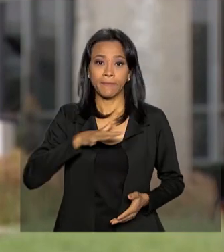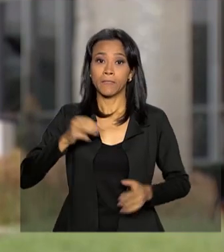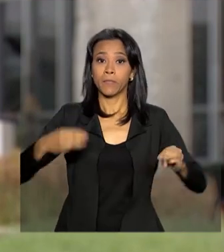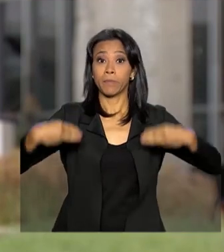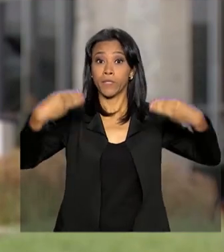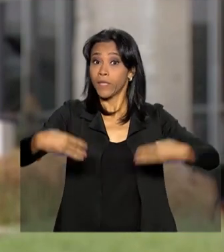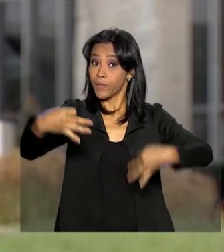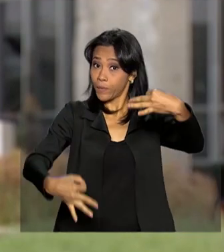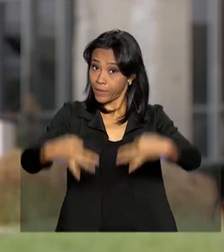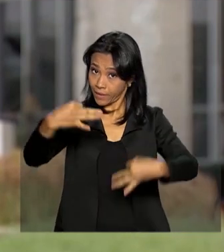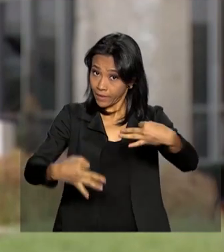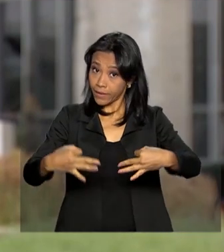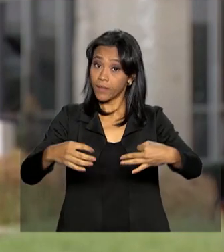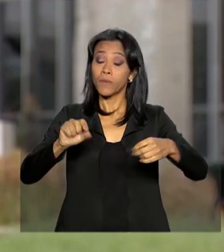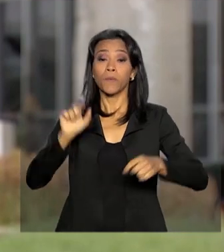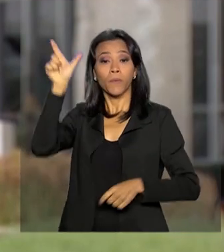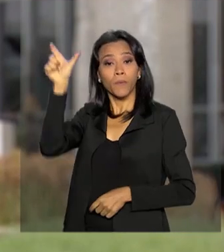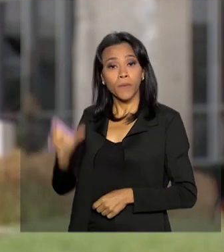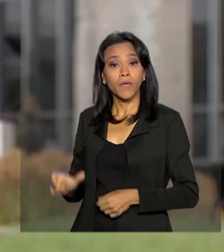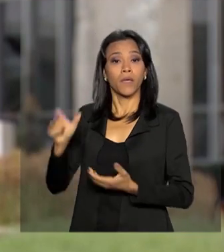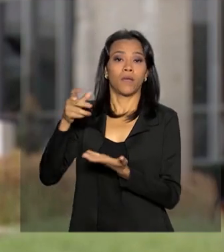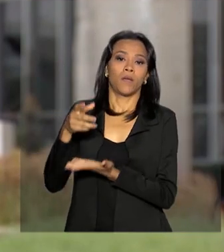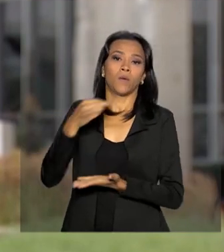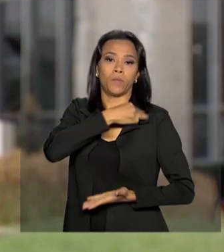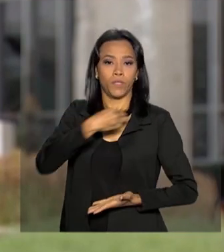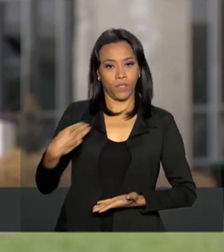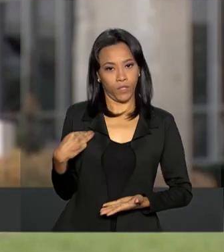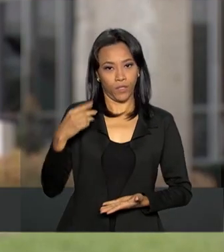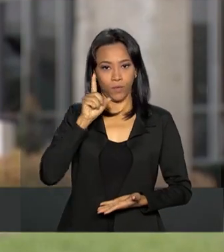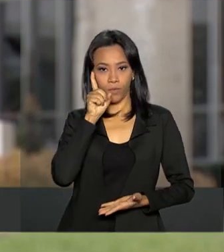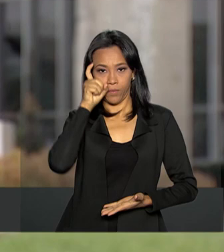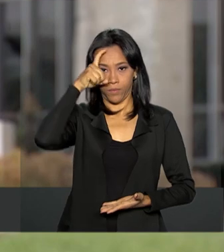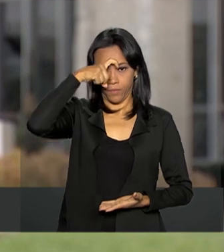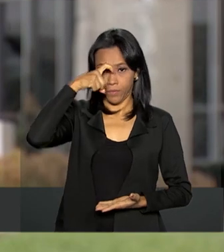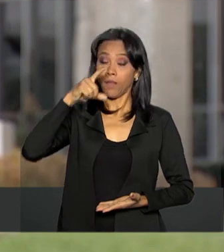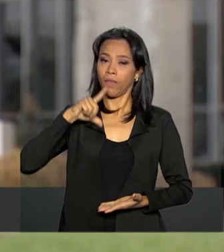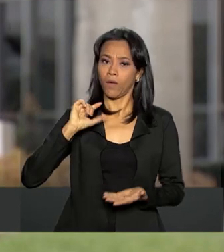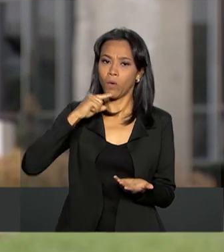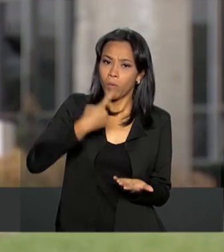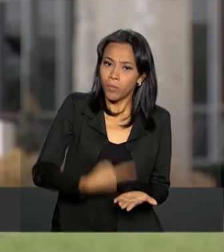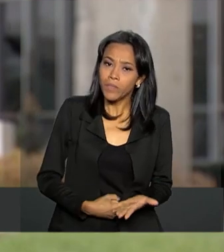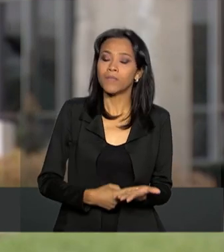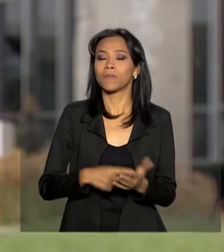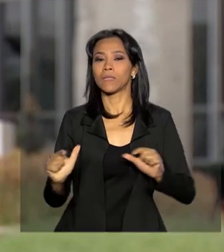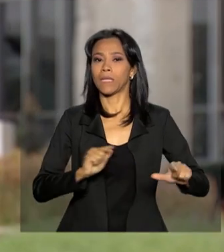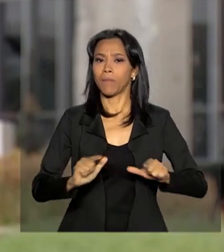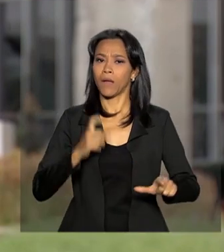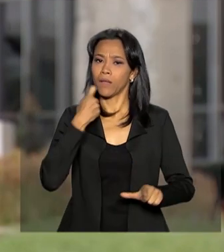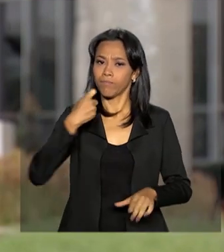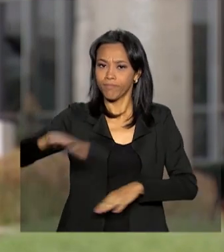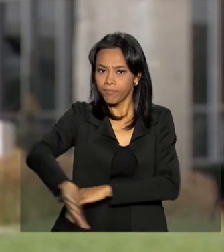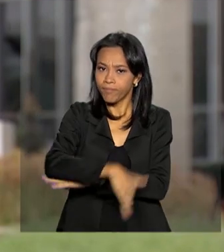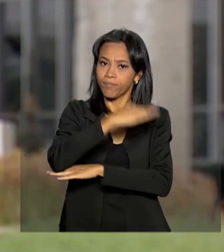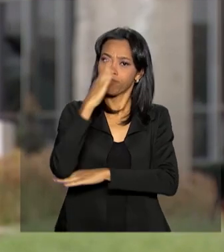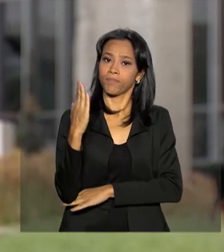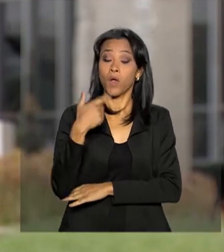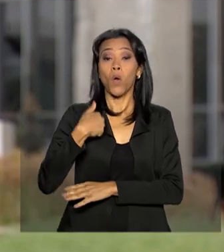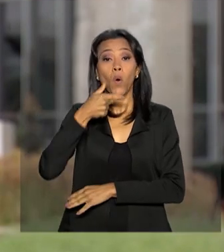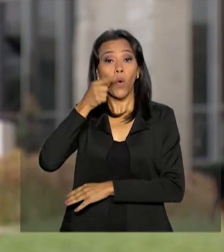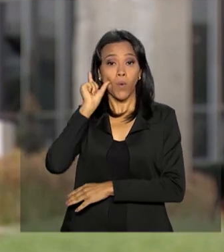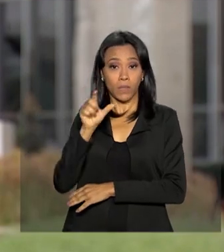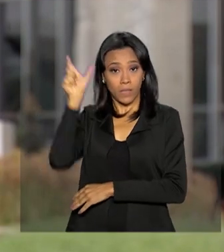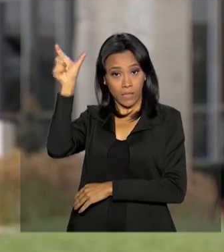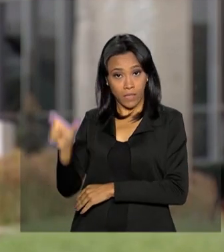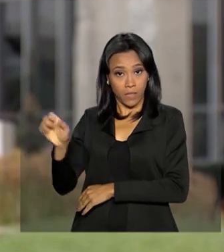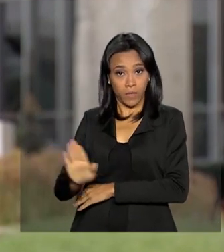Brasília, onde o ministro Sérgio Moro cumpre a agenda durante toda essa sexta-feira. Ontem, Sérgio Moro esteve em São